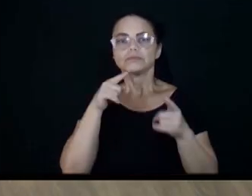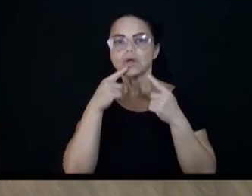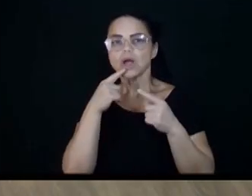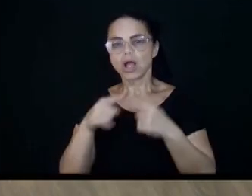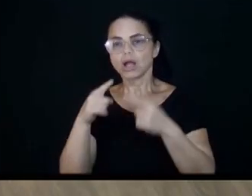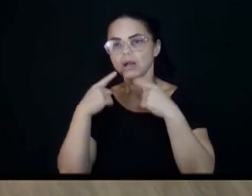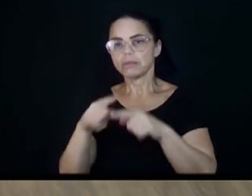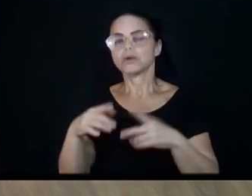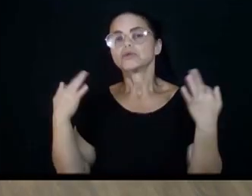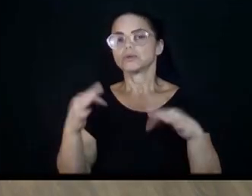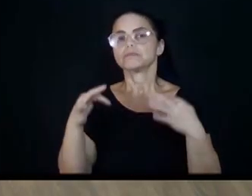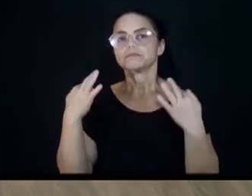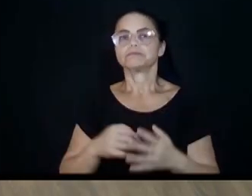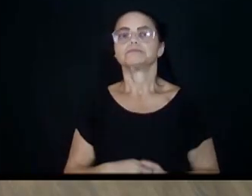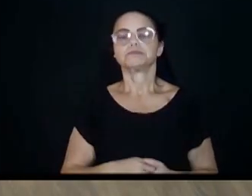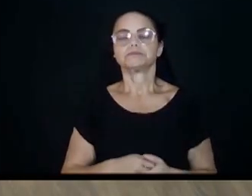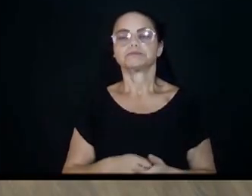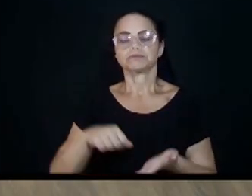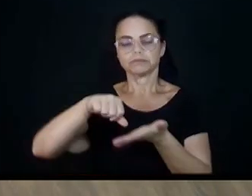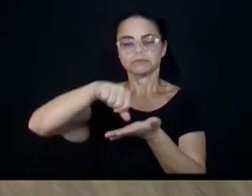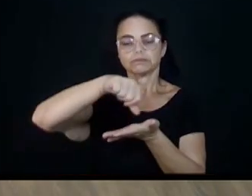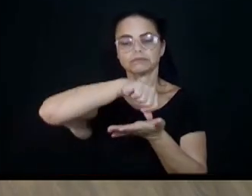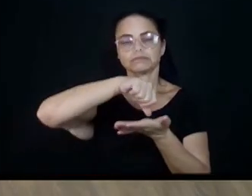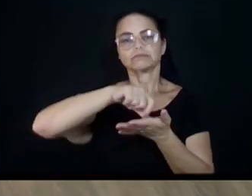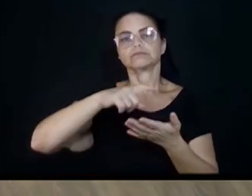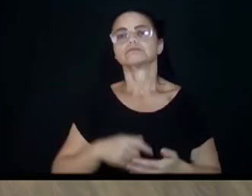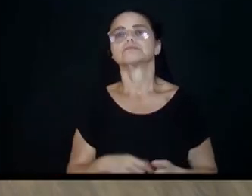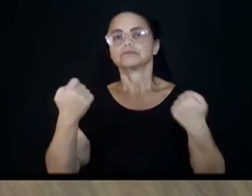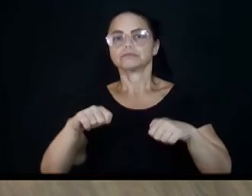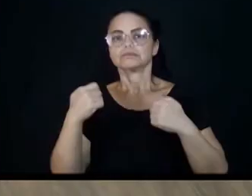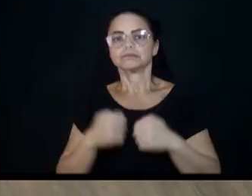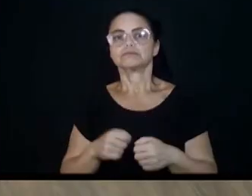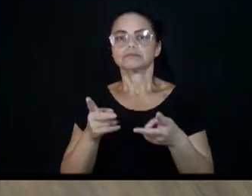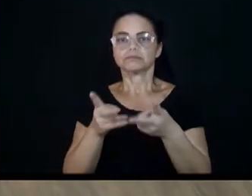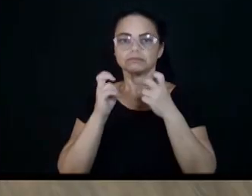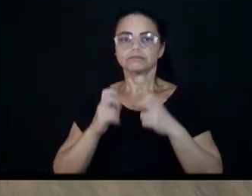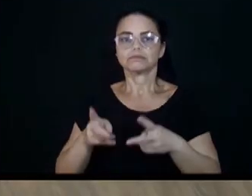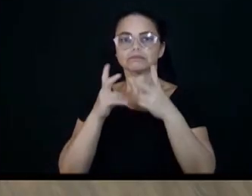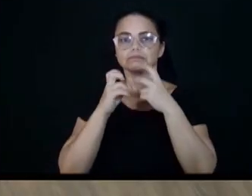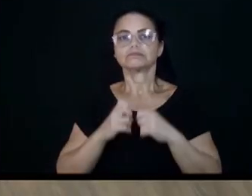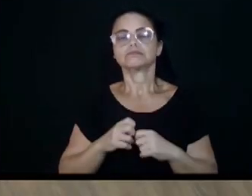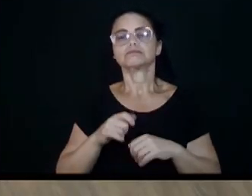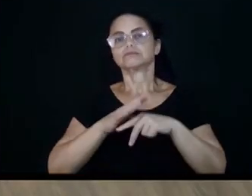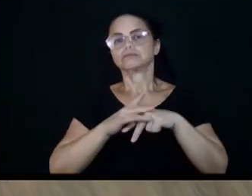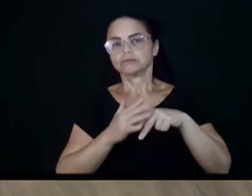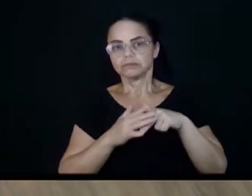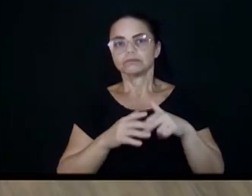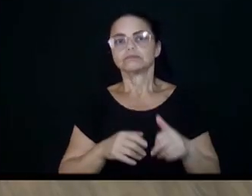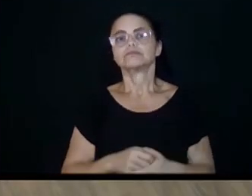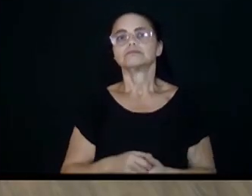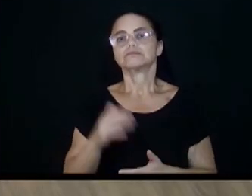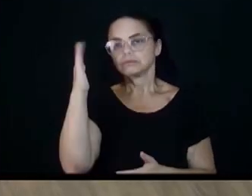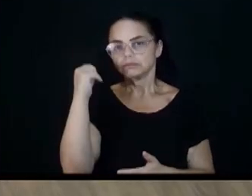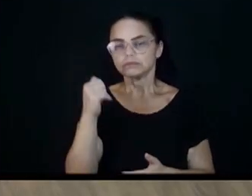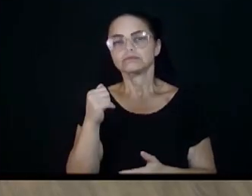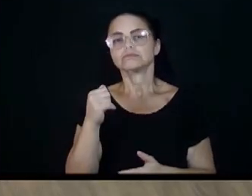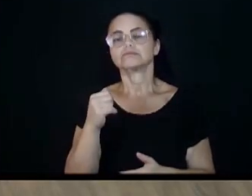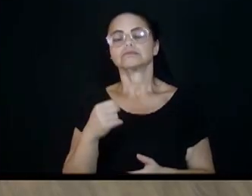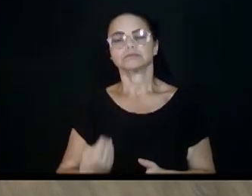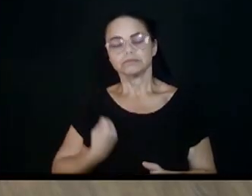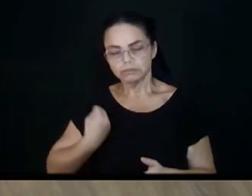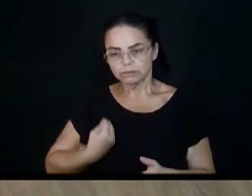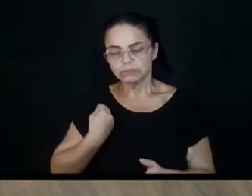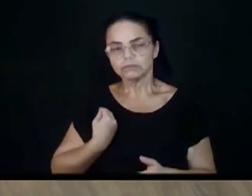um mapeamento, né? Vocês precisam ouvir, então, esse paciente, saber do histórico dele para se